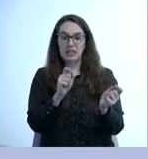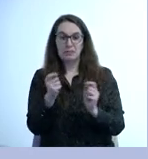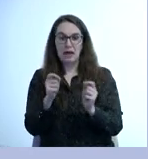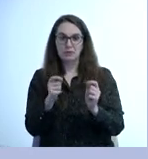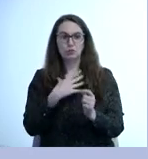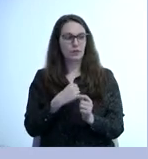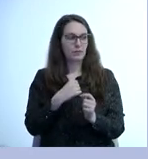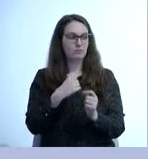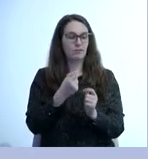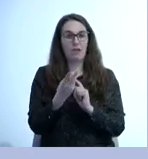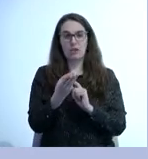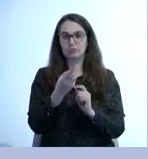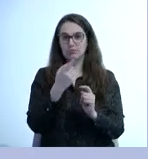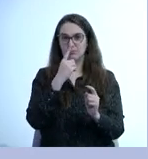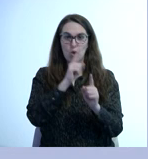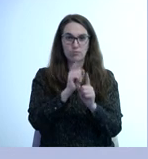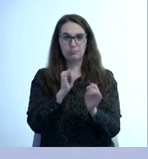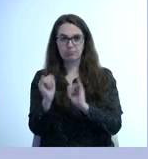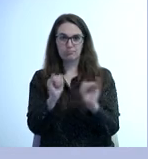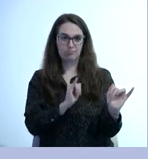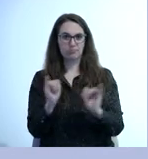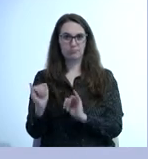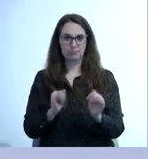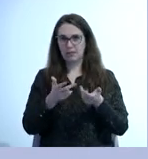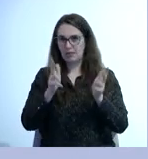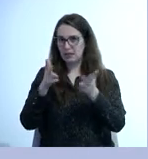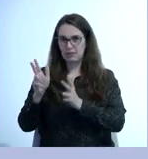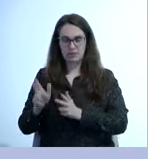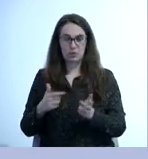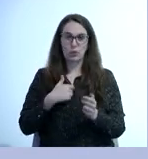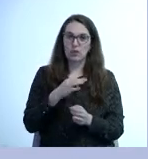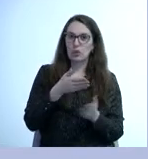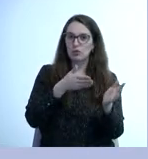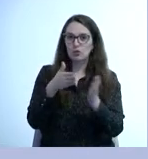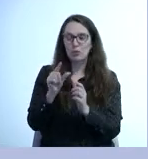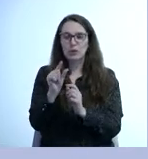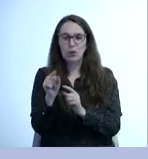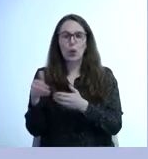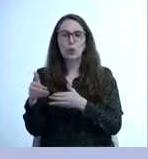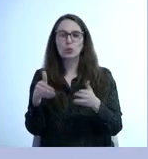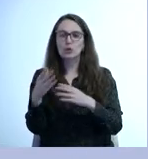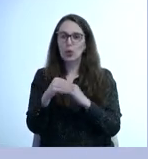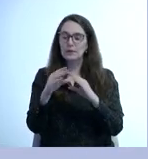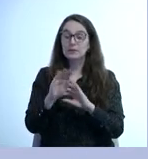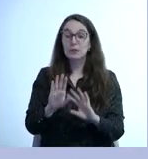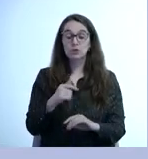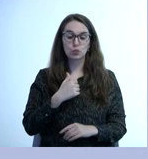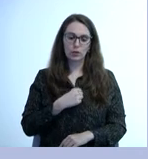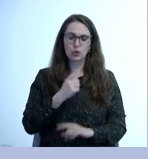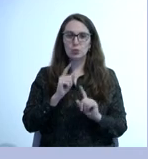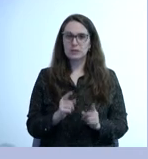portanto, podem ir falando livremente, naturalmente eu vou ajudando um pouco a conduzir a conversa, mas se calhar ia